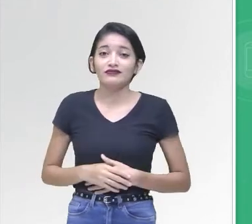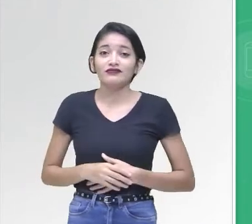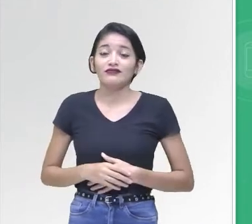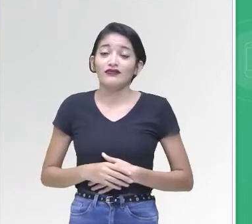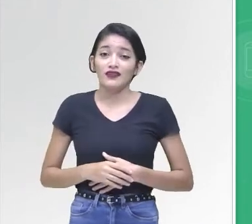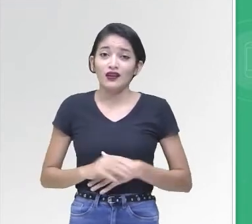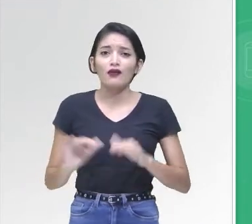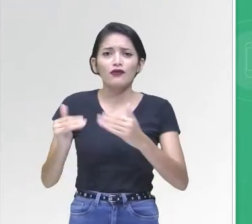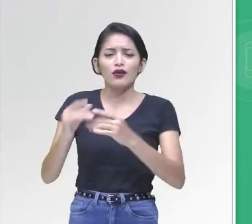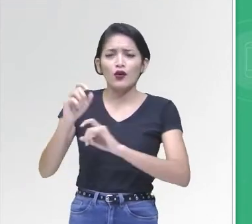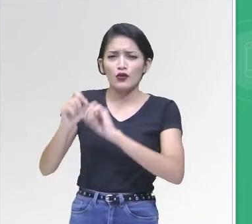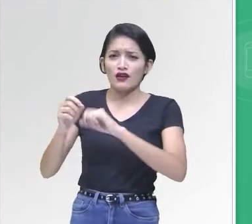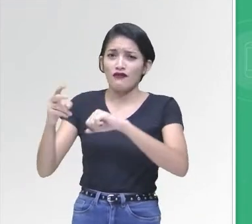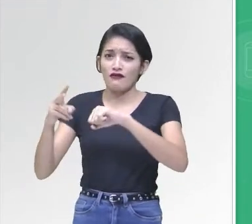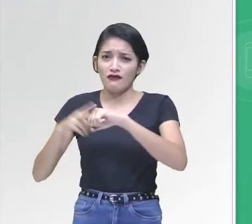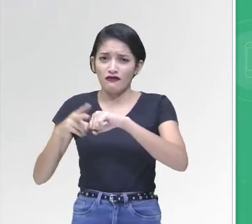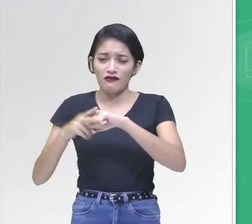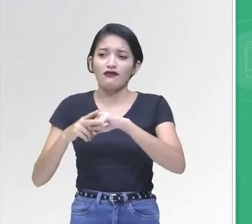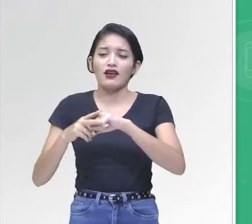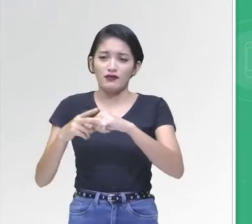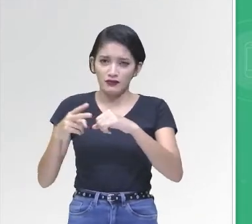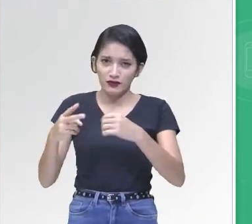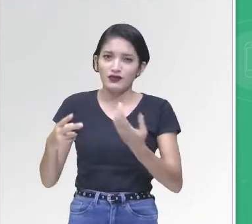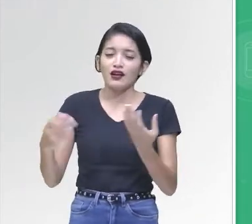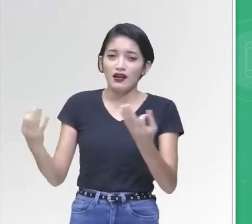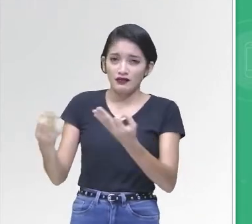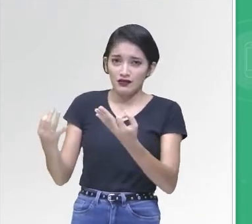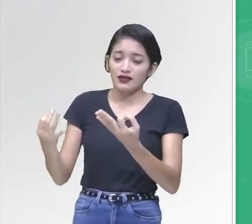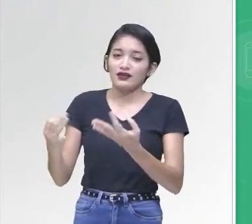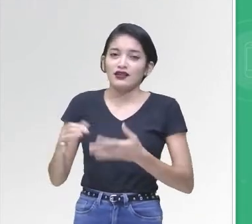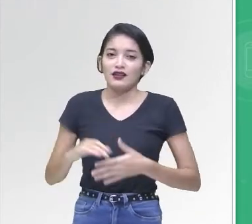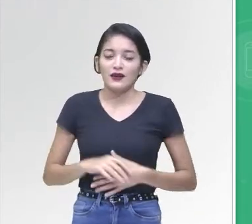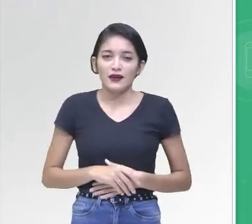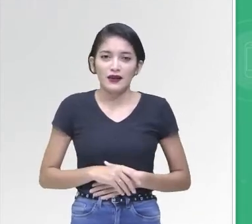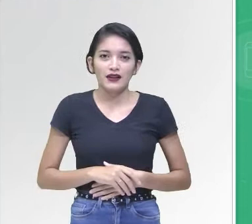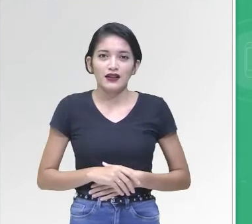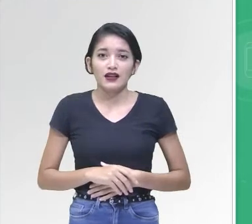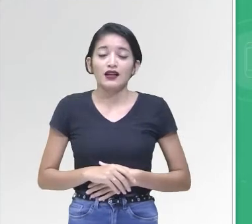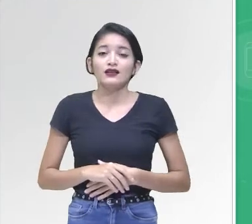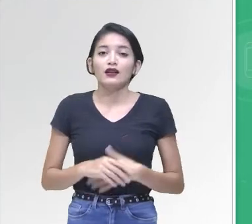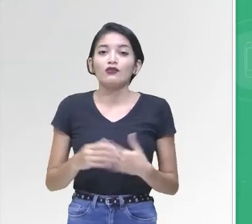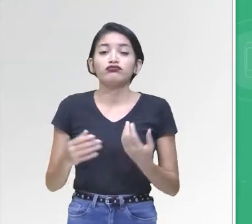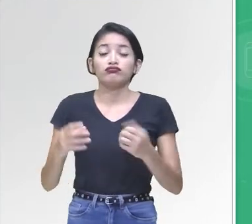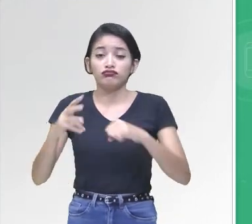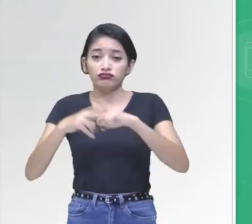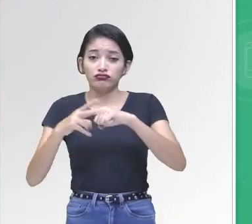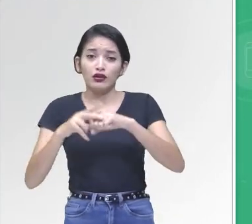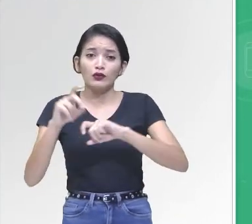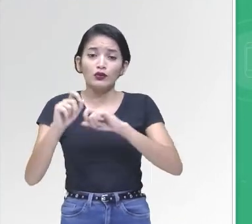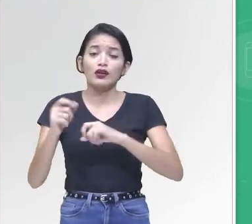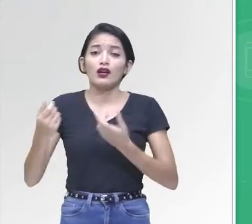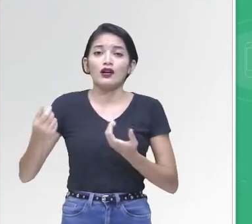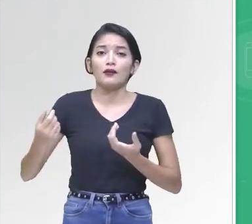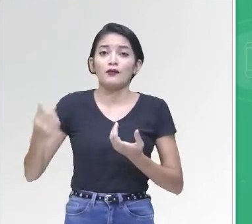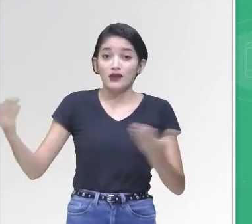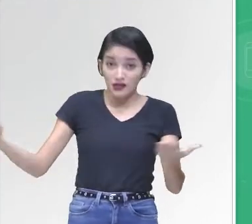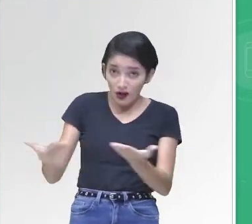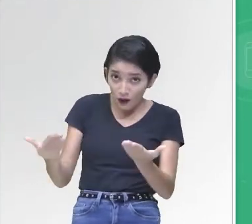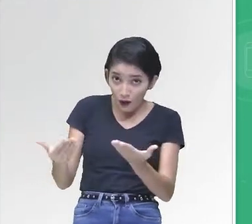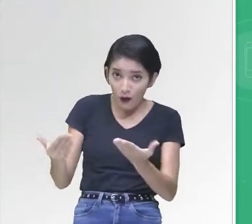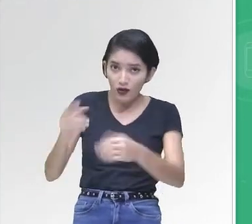verbos regulares no verbos regulares em presente de